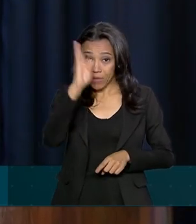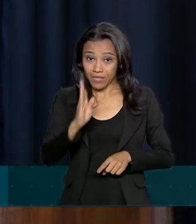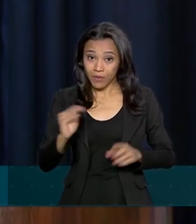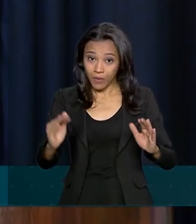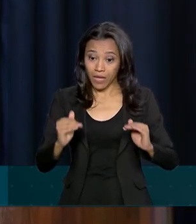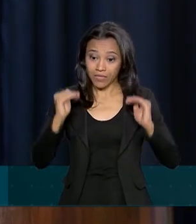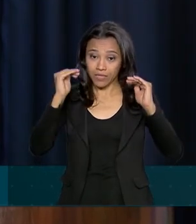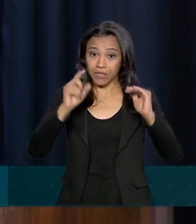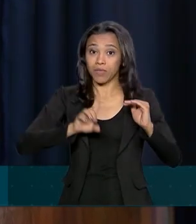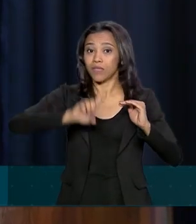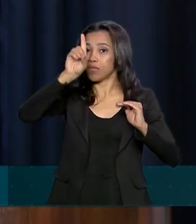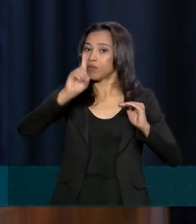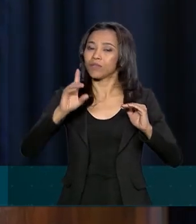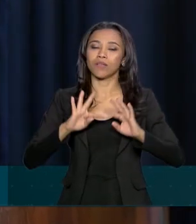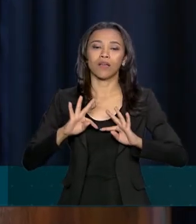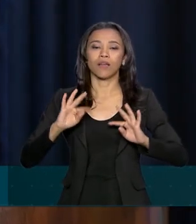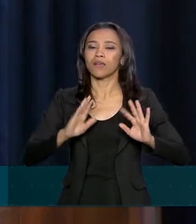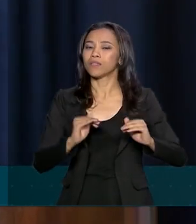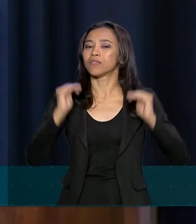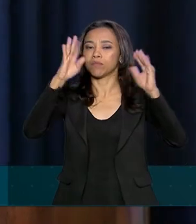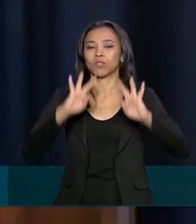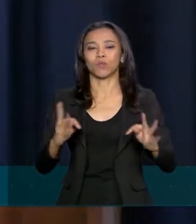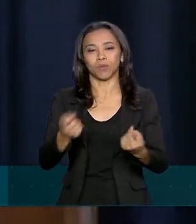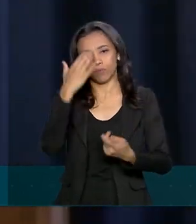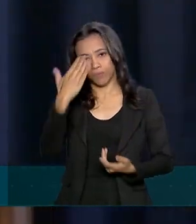tudo, Deus acima de todos. Obrigado, pessoal.